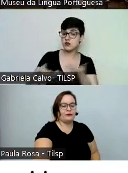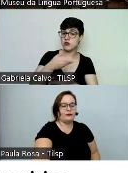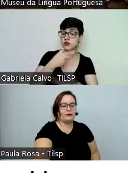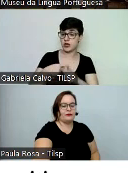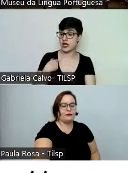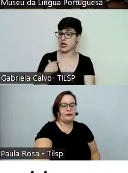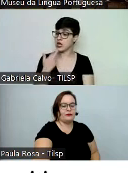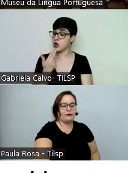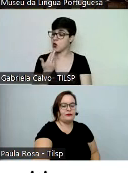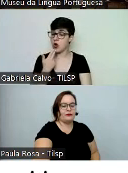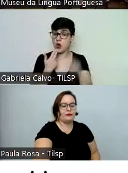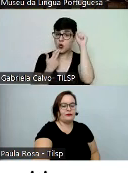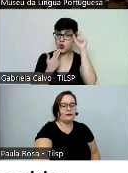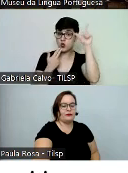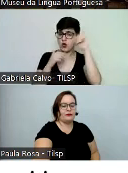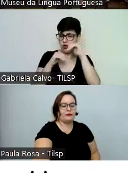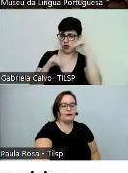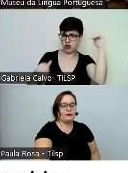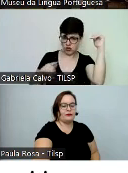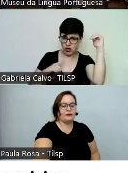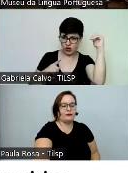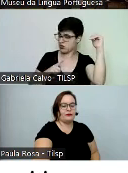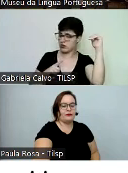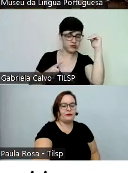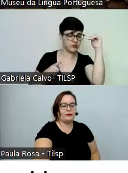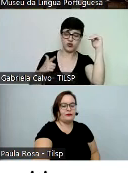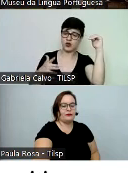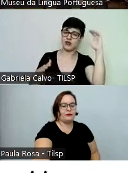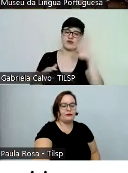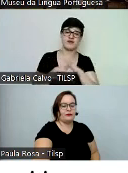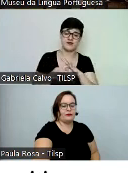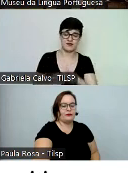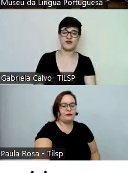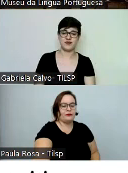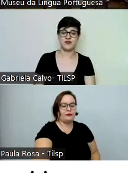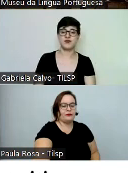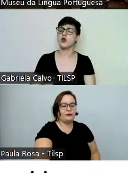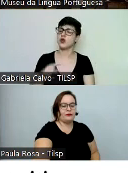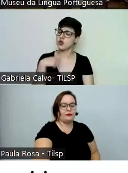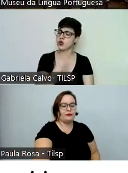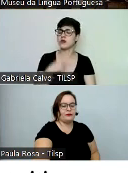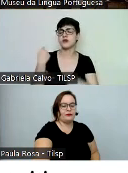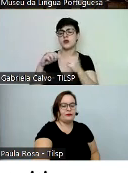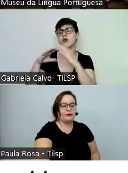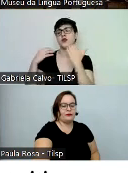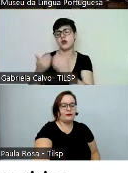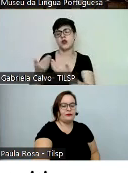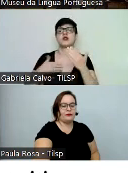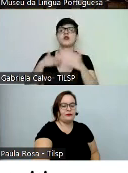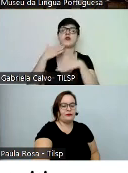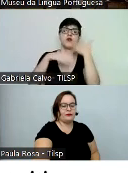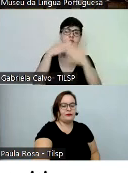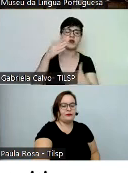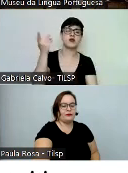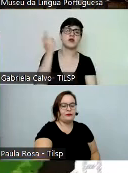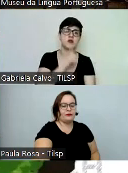inseparáveis então nós precisamos do envolvimento da comunidade para promover a